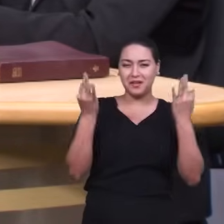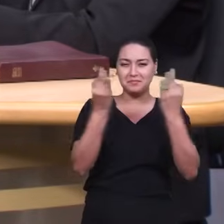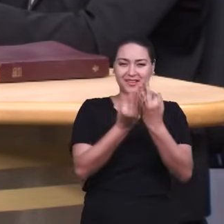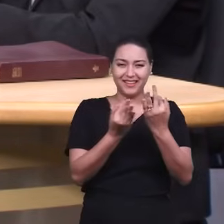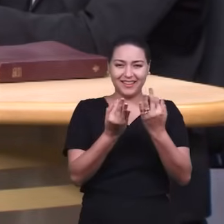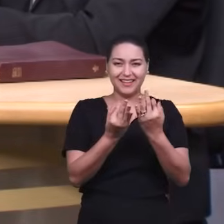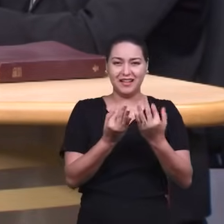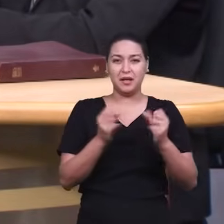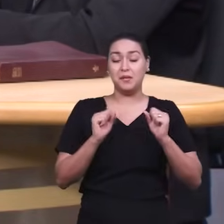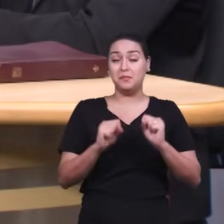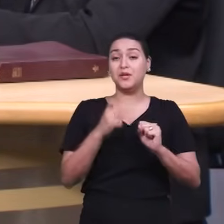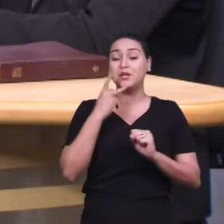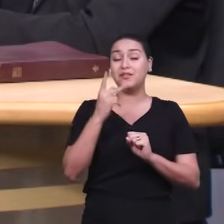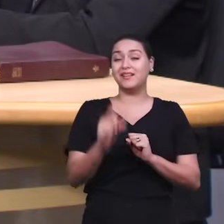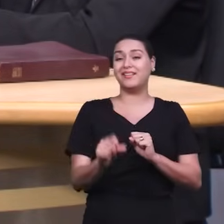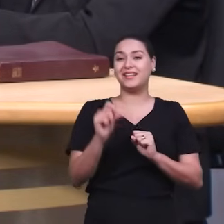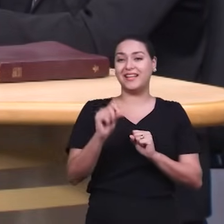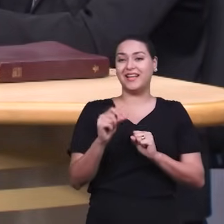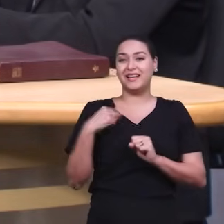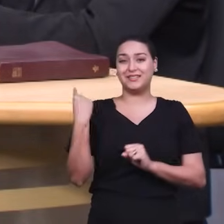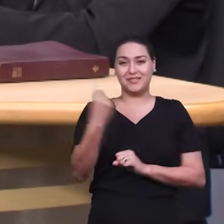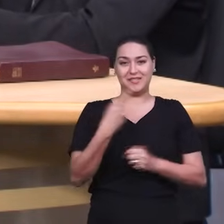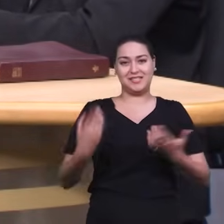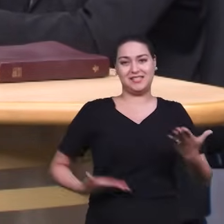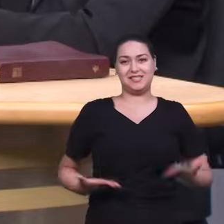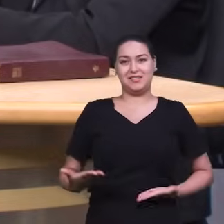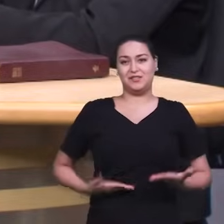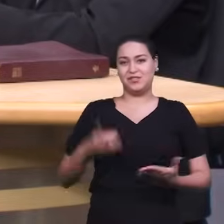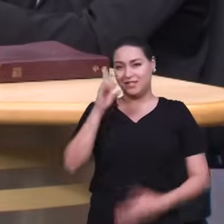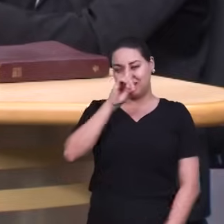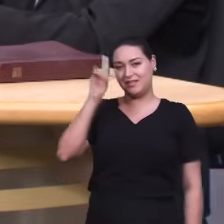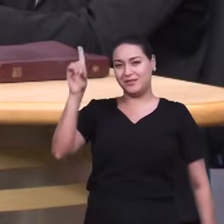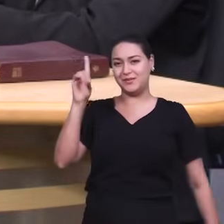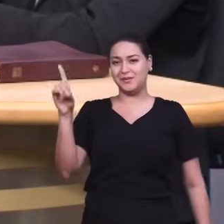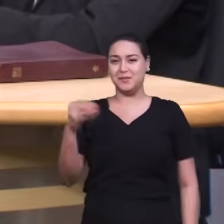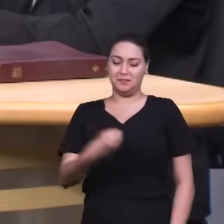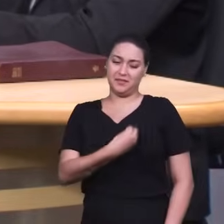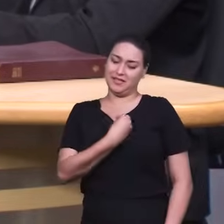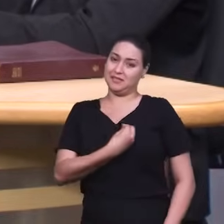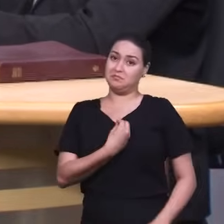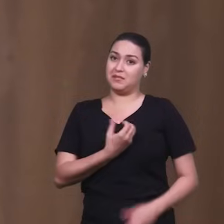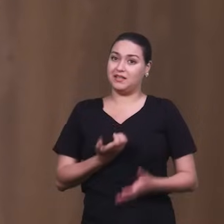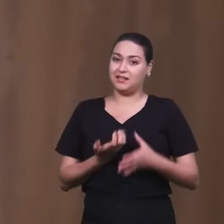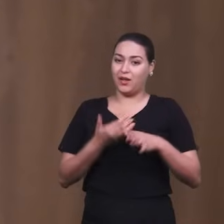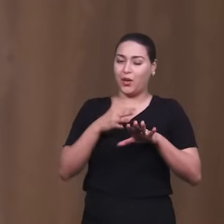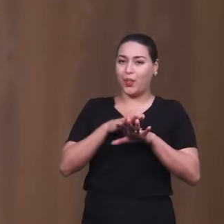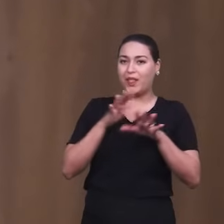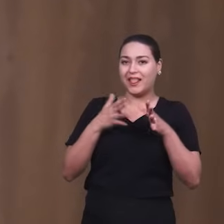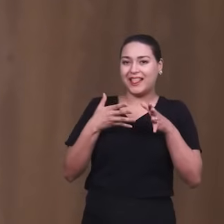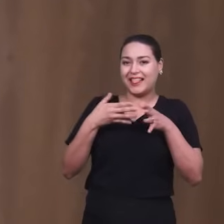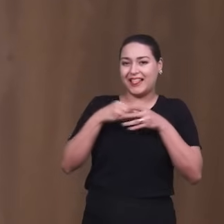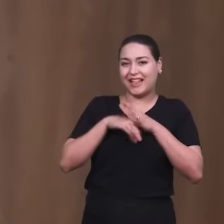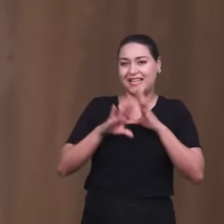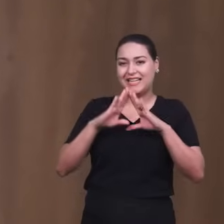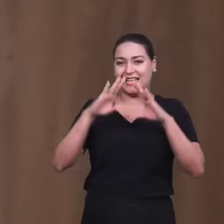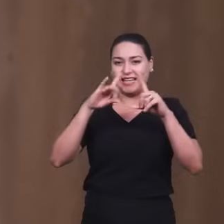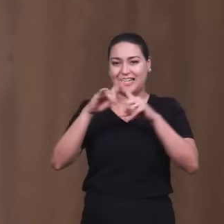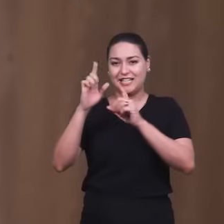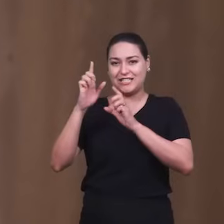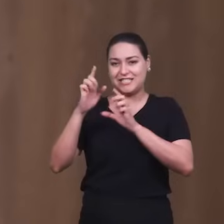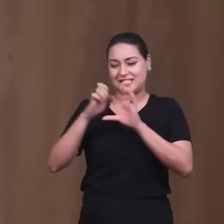como servos de Deus, fazemos parte, né, de uma igreja que tem características muito parecidas, né, muito